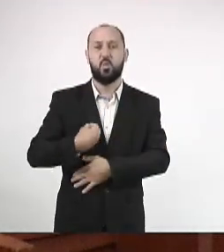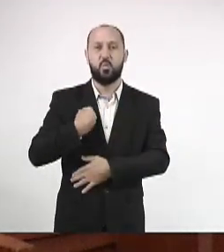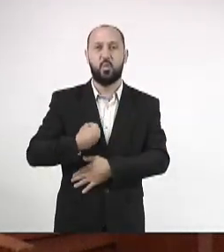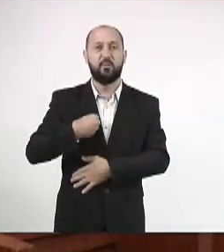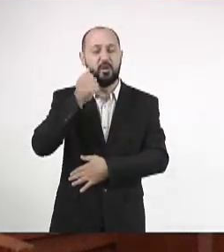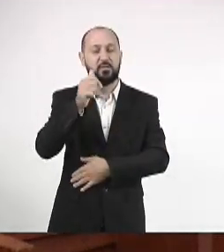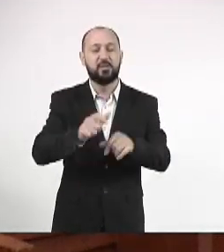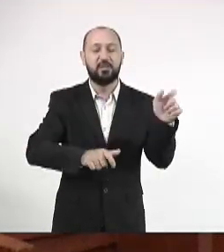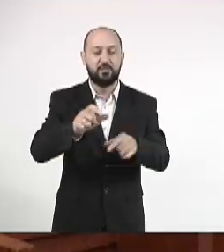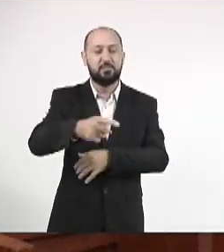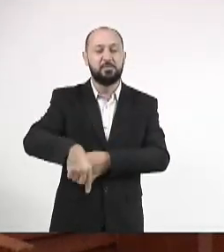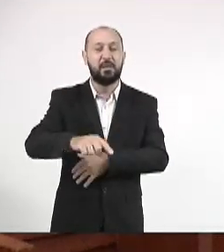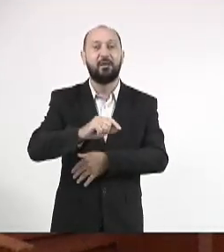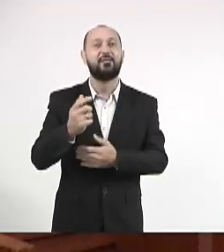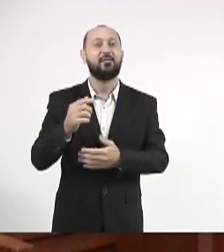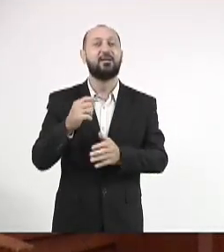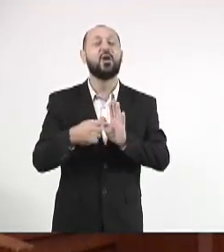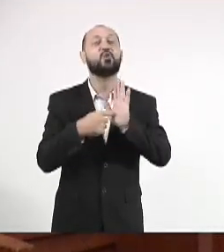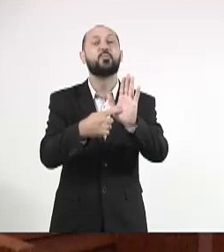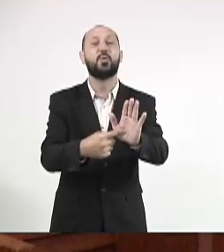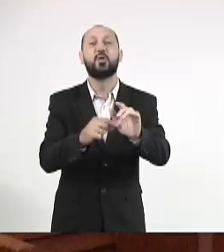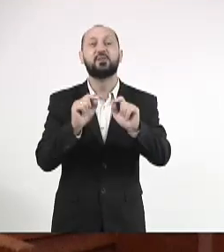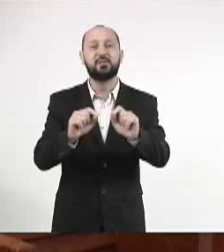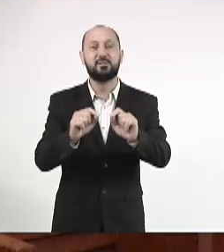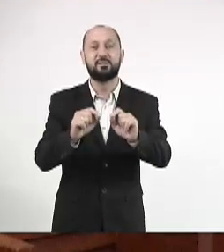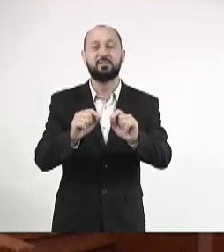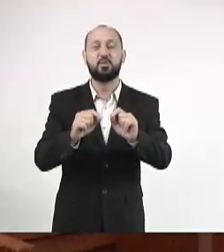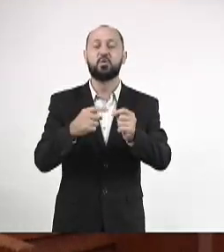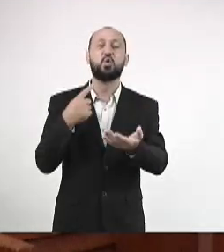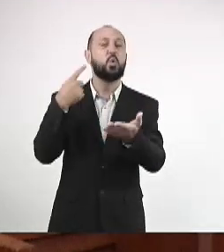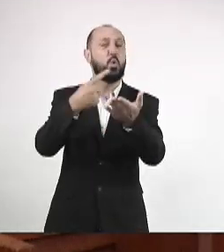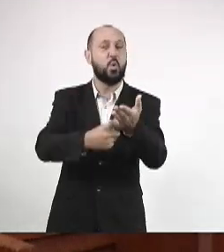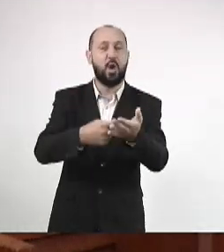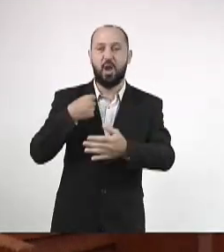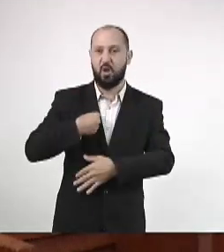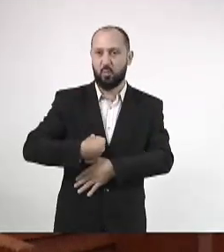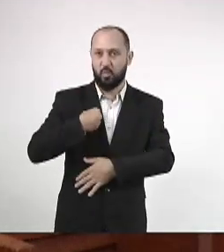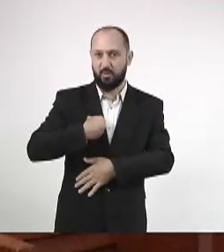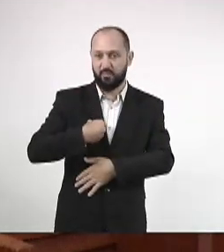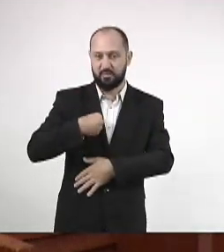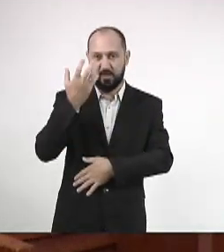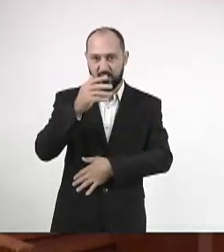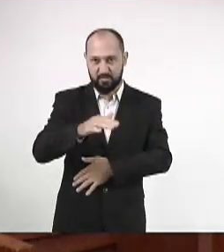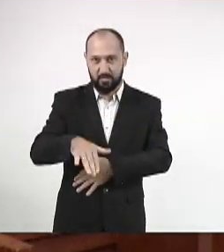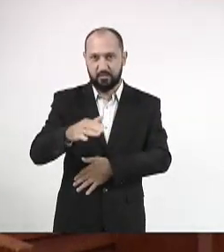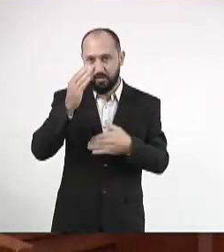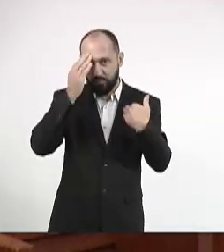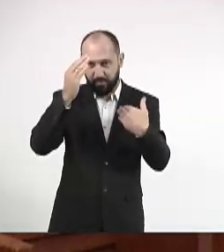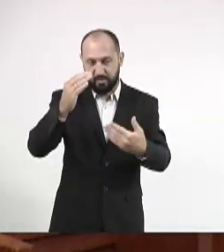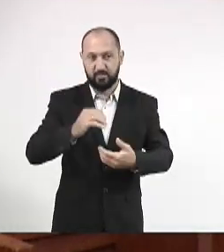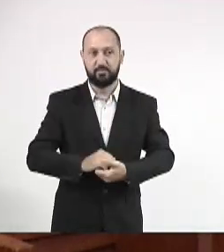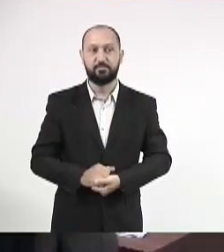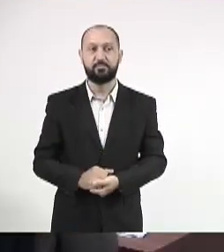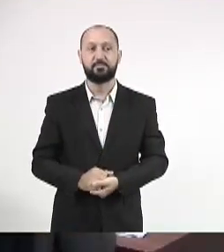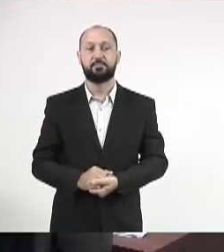das mulheres e agora se mostra sem compromisso com a vida das crianças. Obrigada.